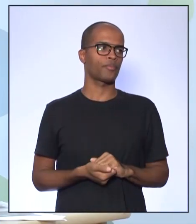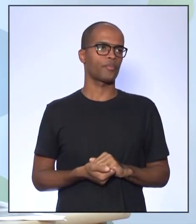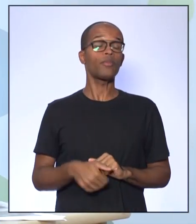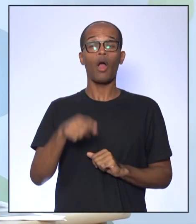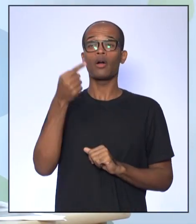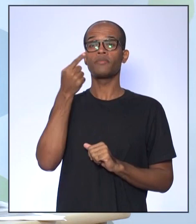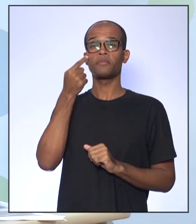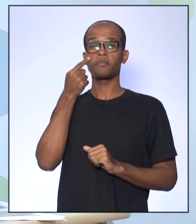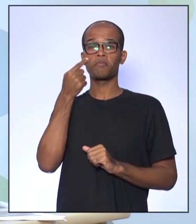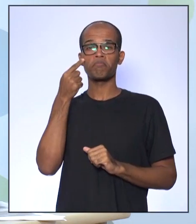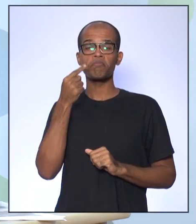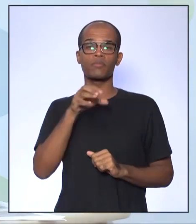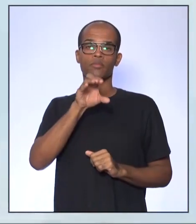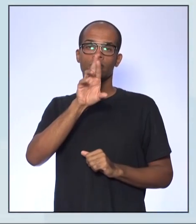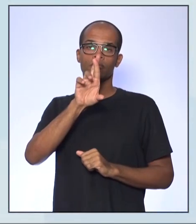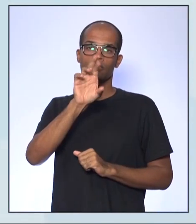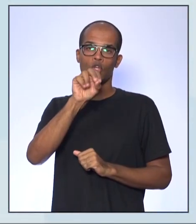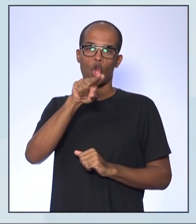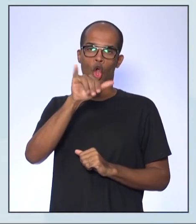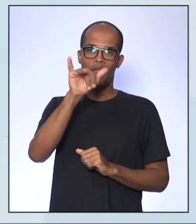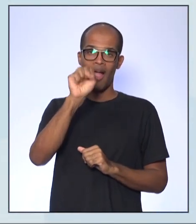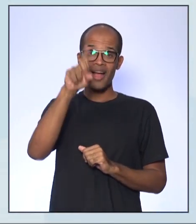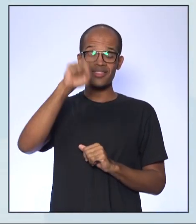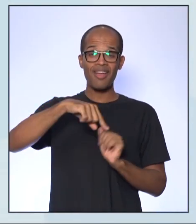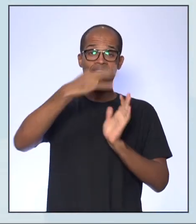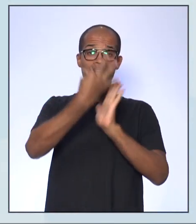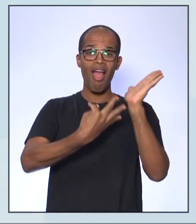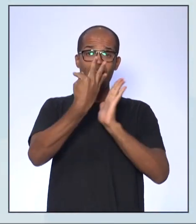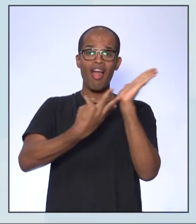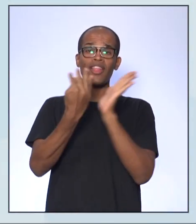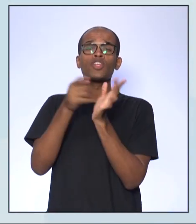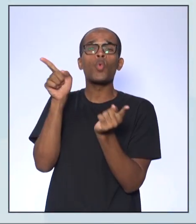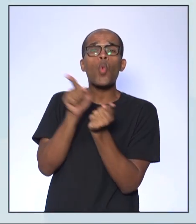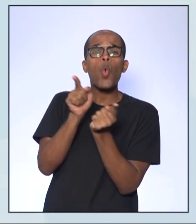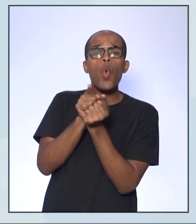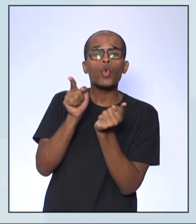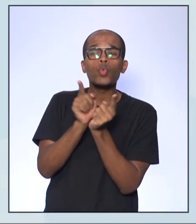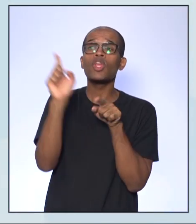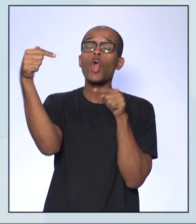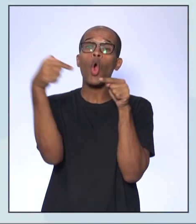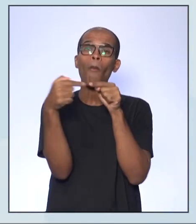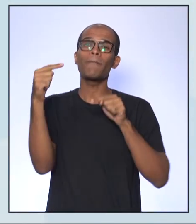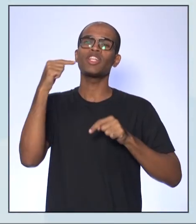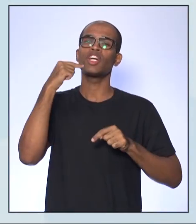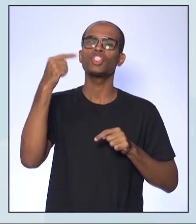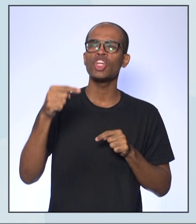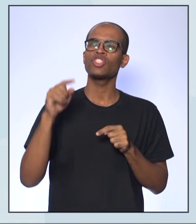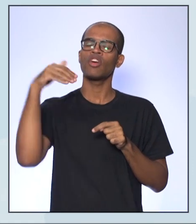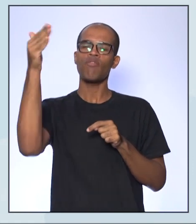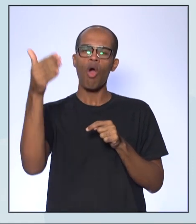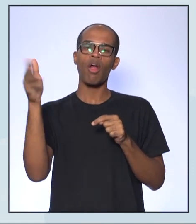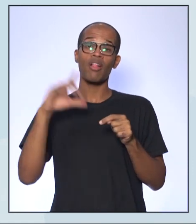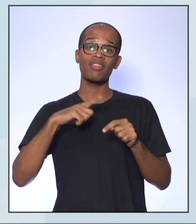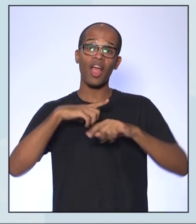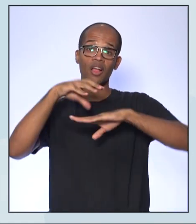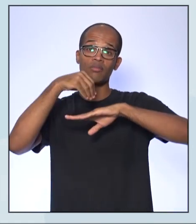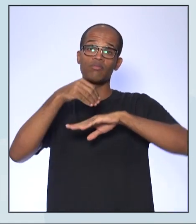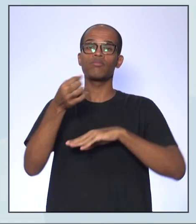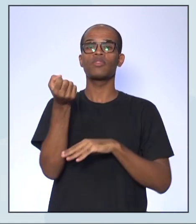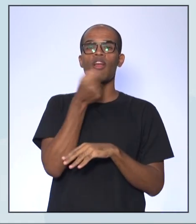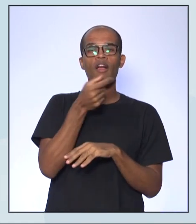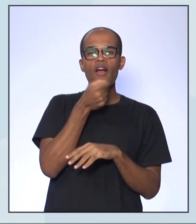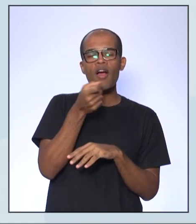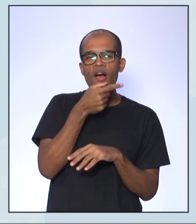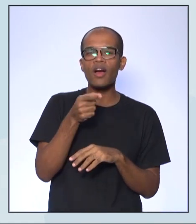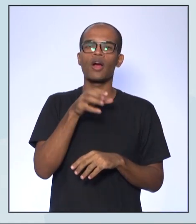vamos lá. As crônicas são textos narrativos curtos que retratam fatos cotidianos com uma leve pitada de humor e crítica, ou crítica também,